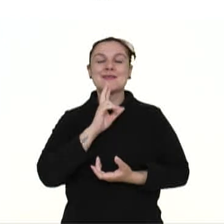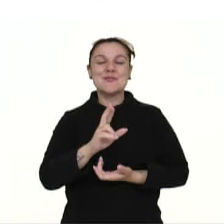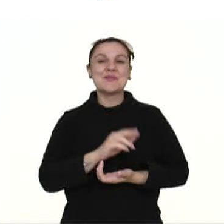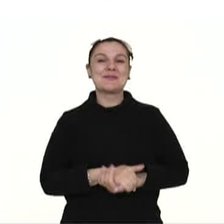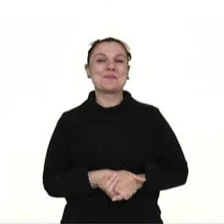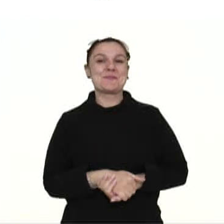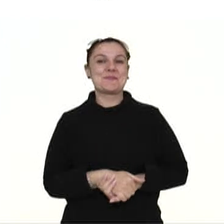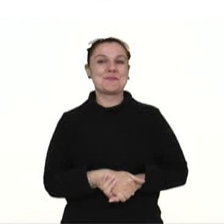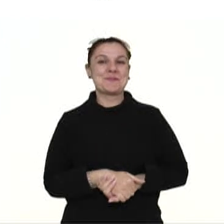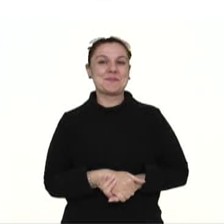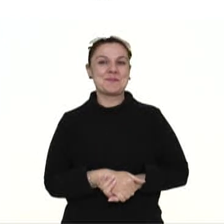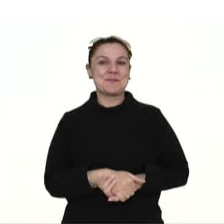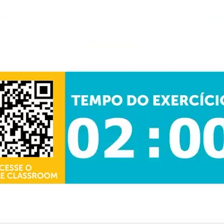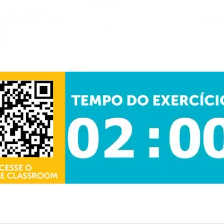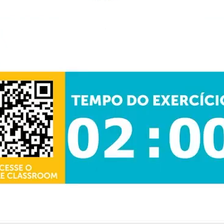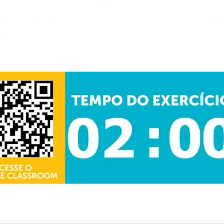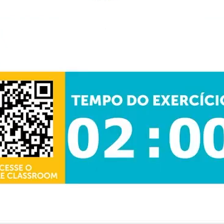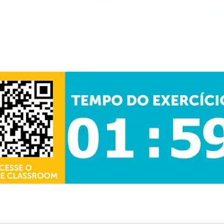aí para nós.